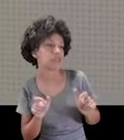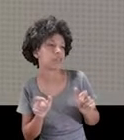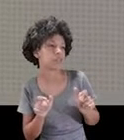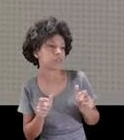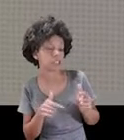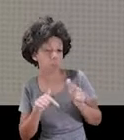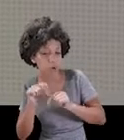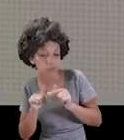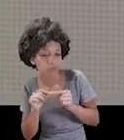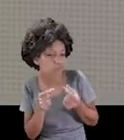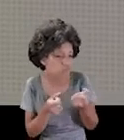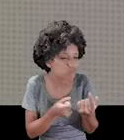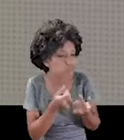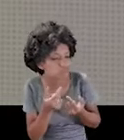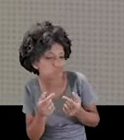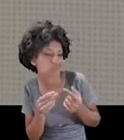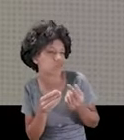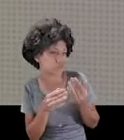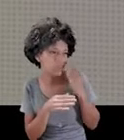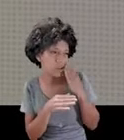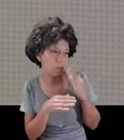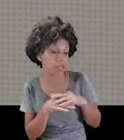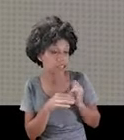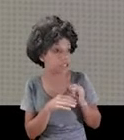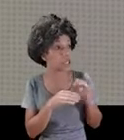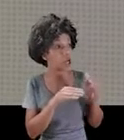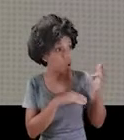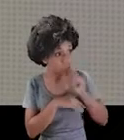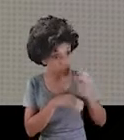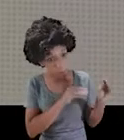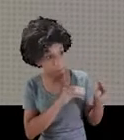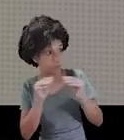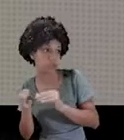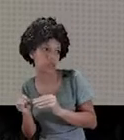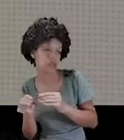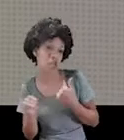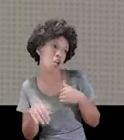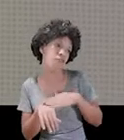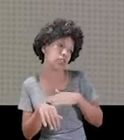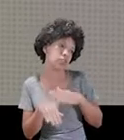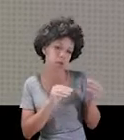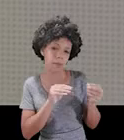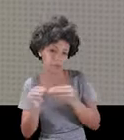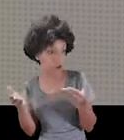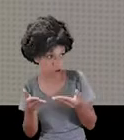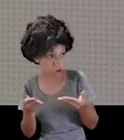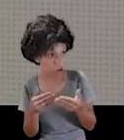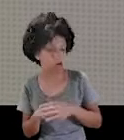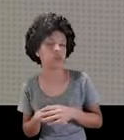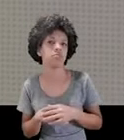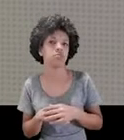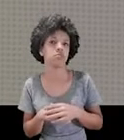pouca coisa dos pertences assim quem fez mudança eu fiz uma mudança